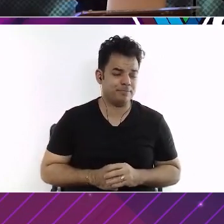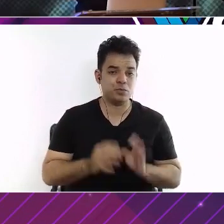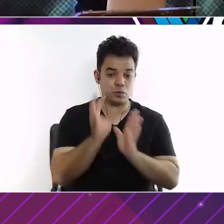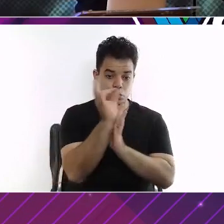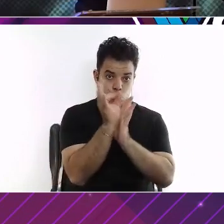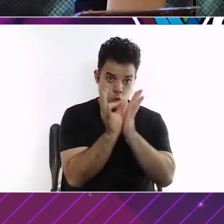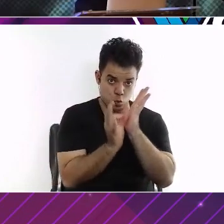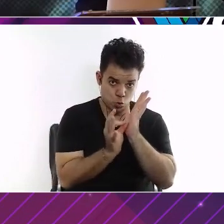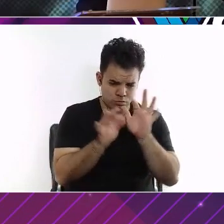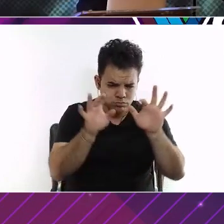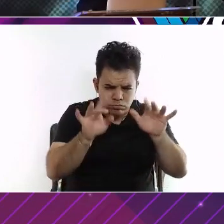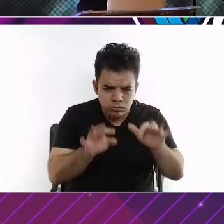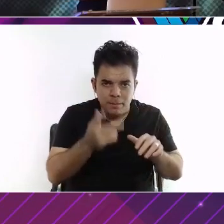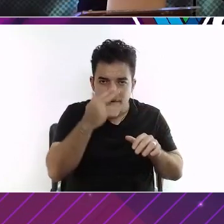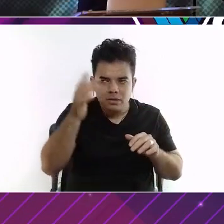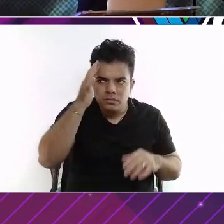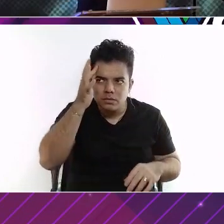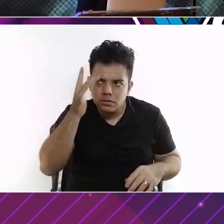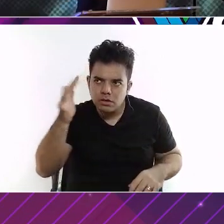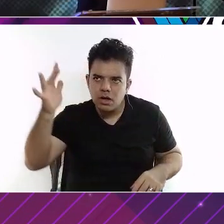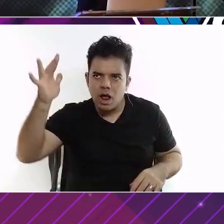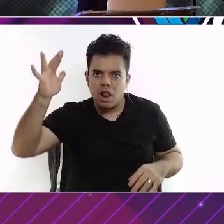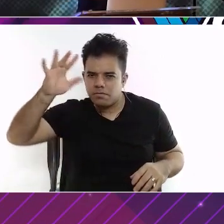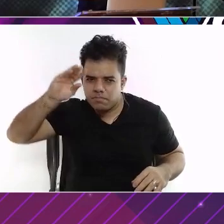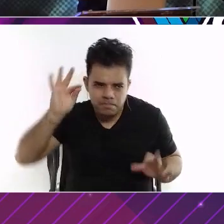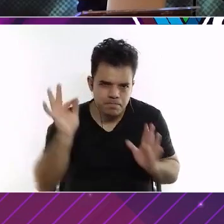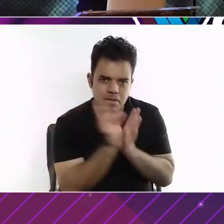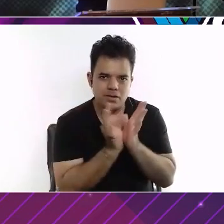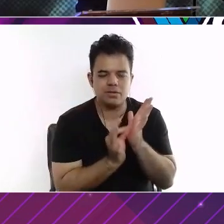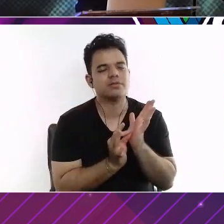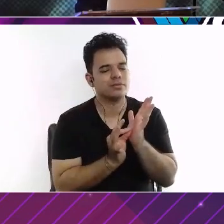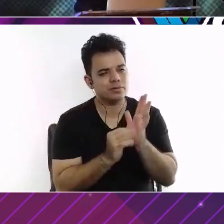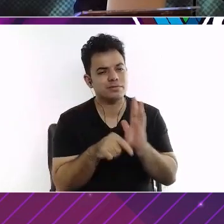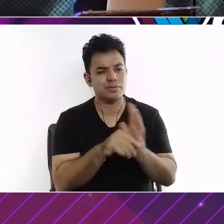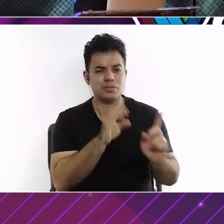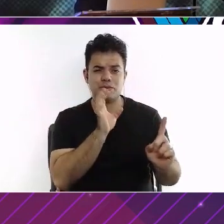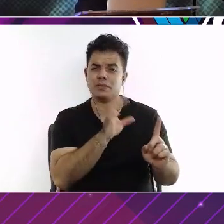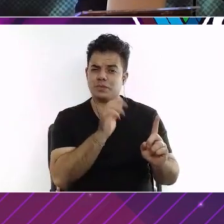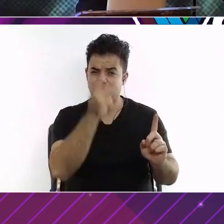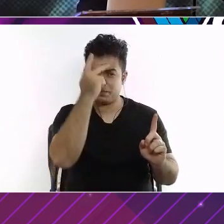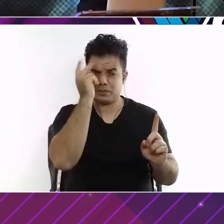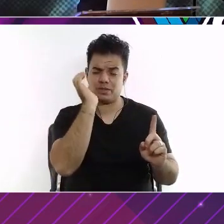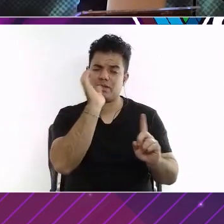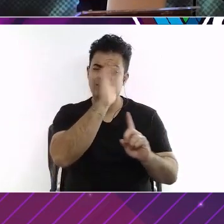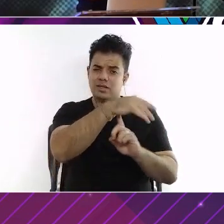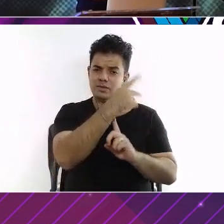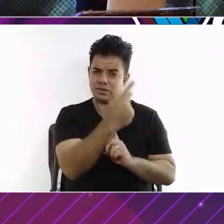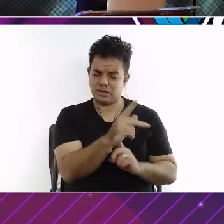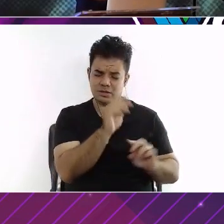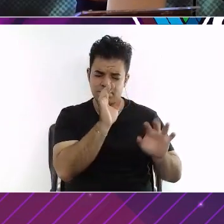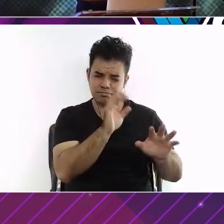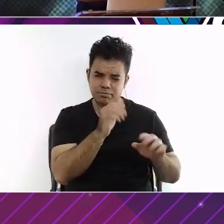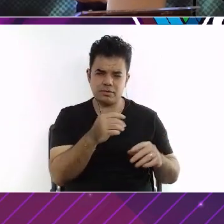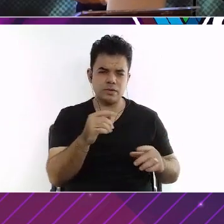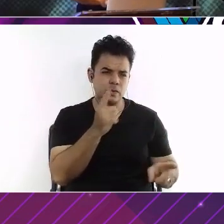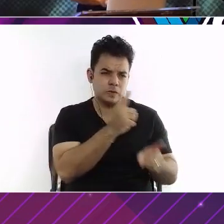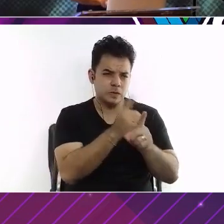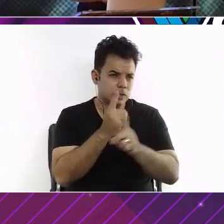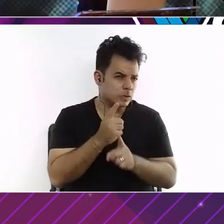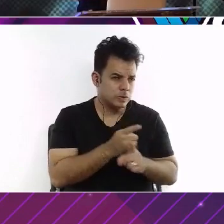pensamento, porque é influir diretamente no comportamento das pessoas, é imaginar. descobrir possibilidades e transformar em